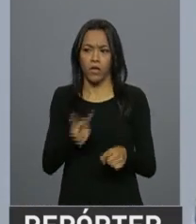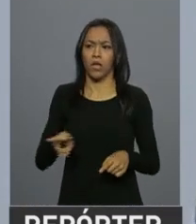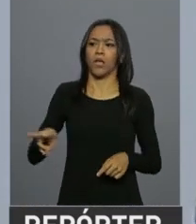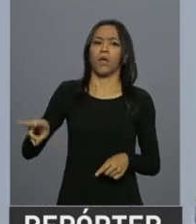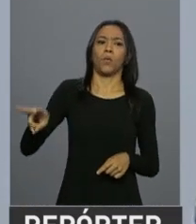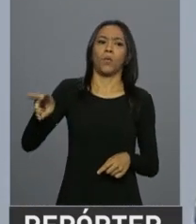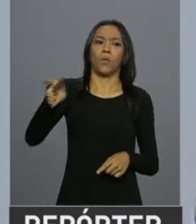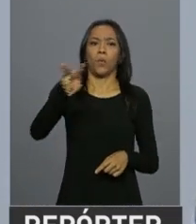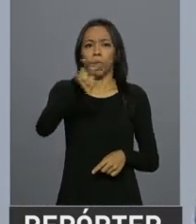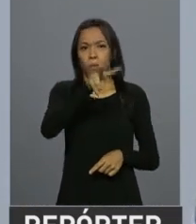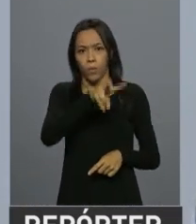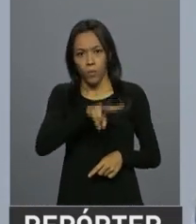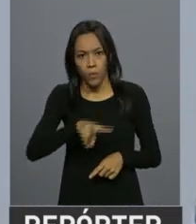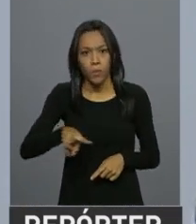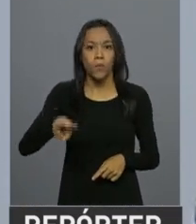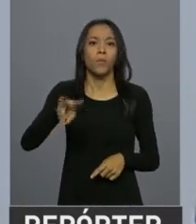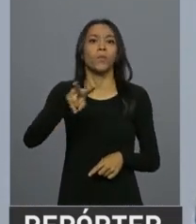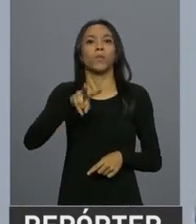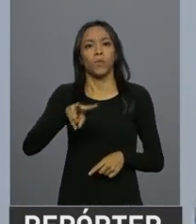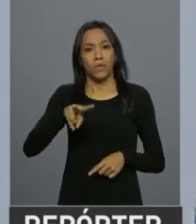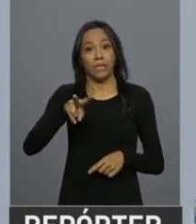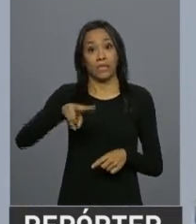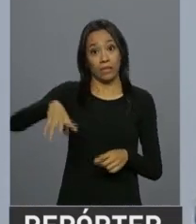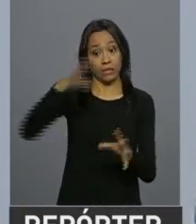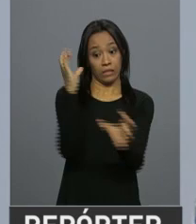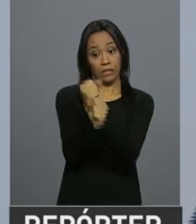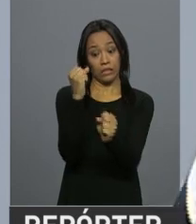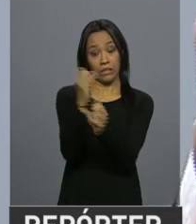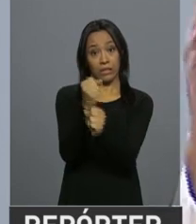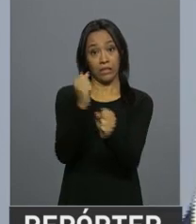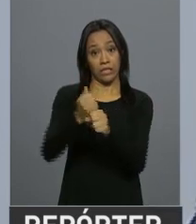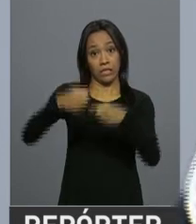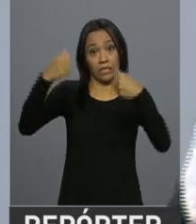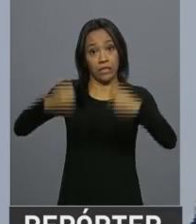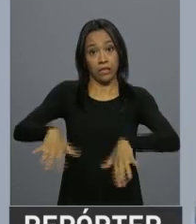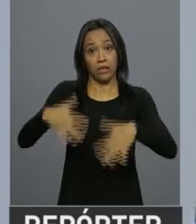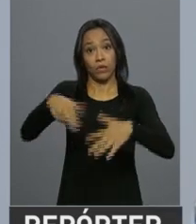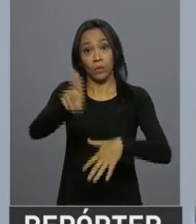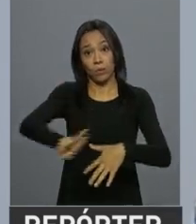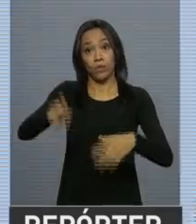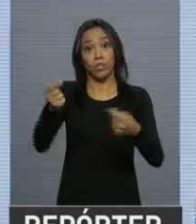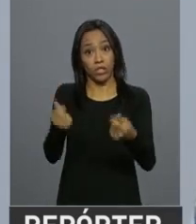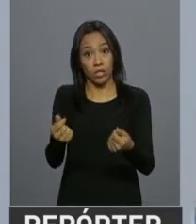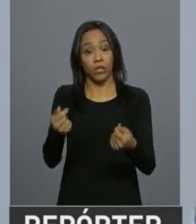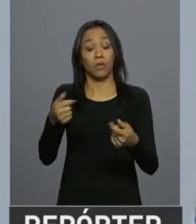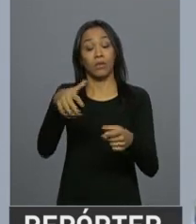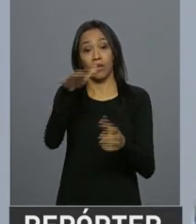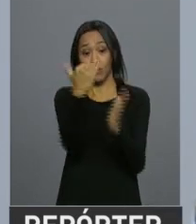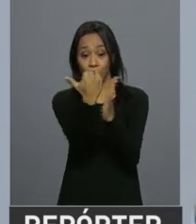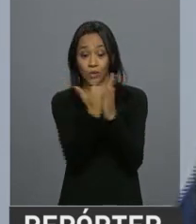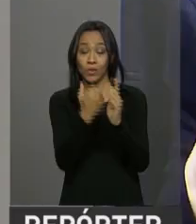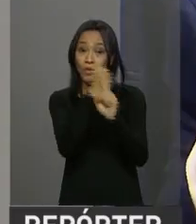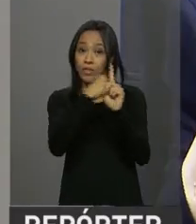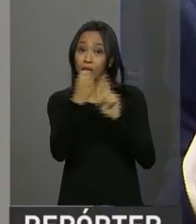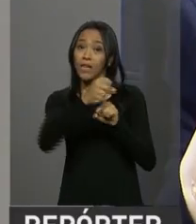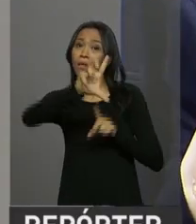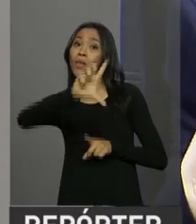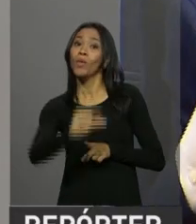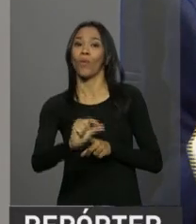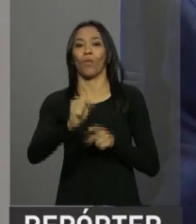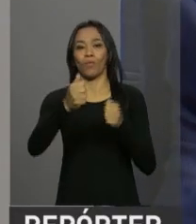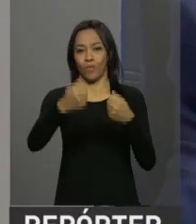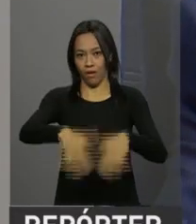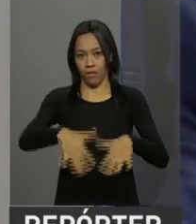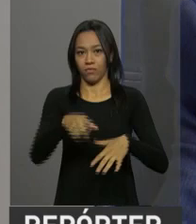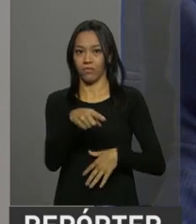geral e no quadro geral das despesas do setor público brasileiro os programas sociais representam uma parte menor o novo Ministro